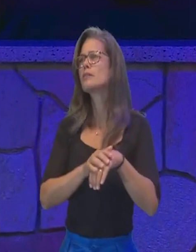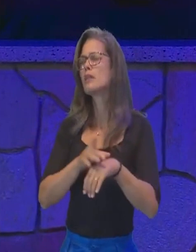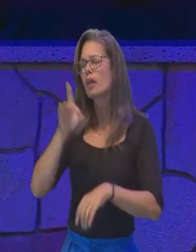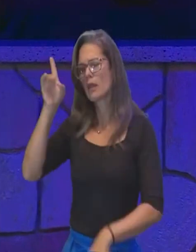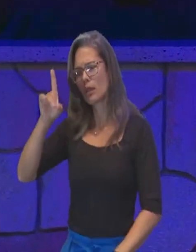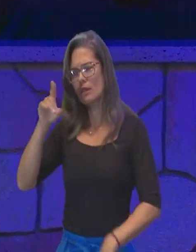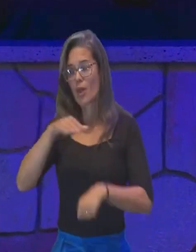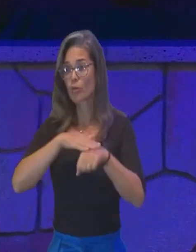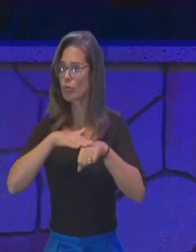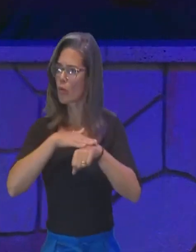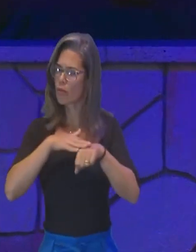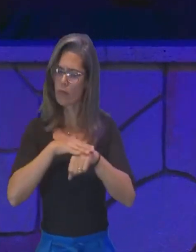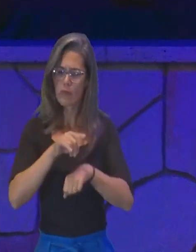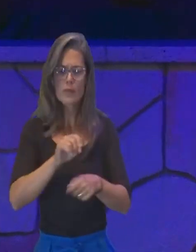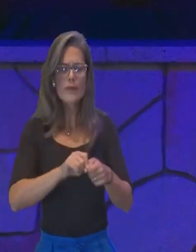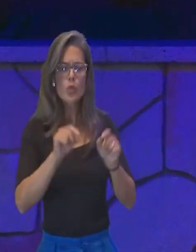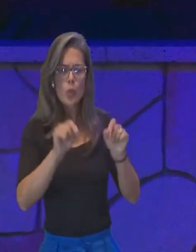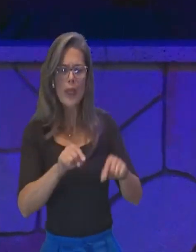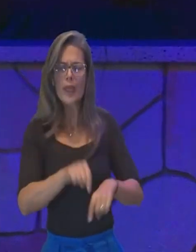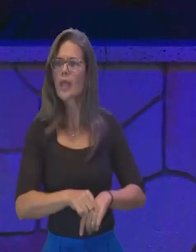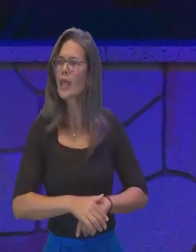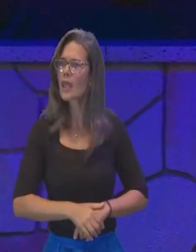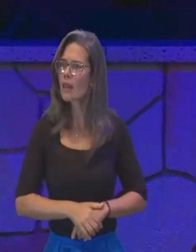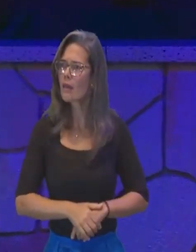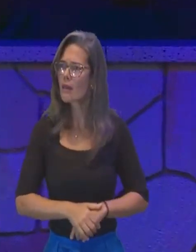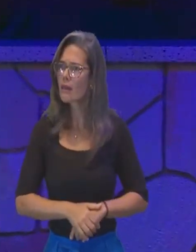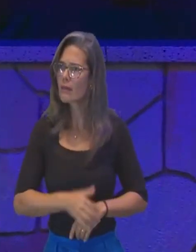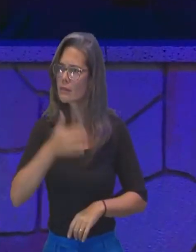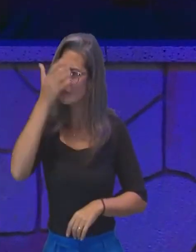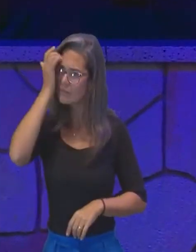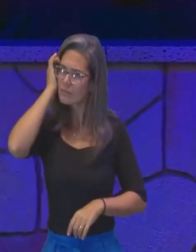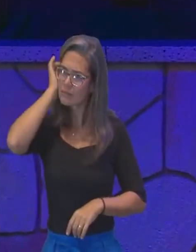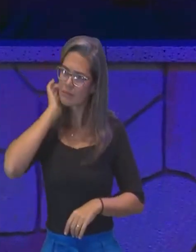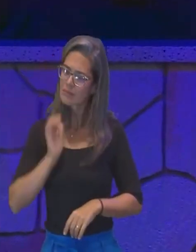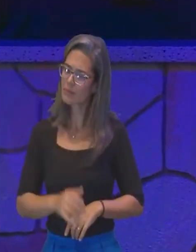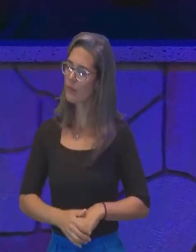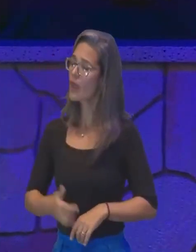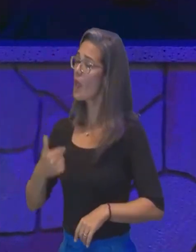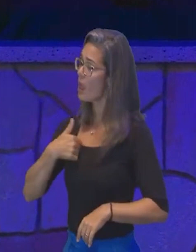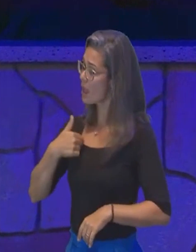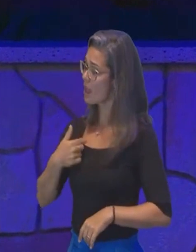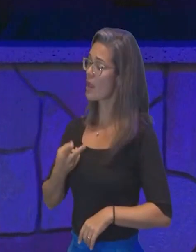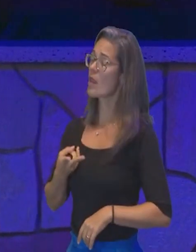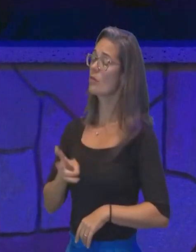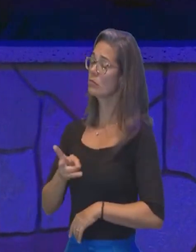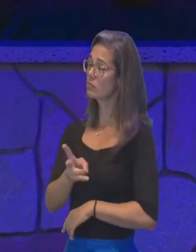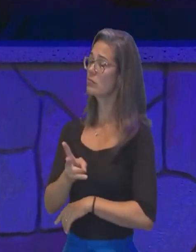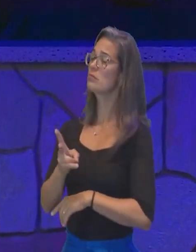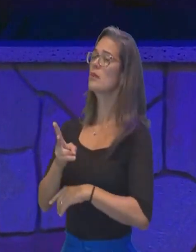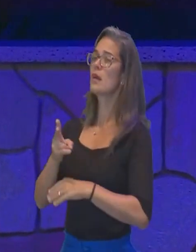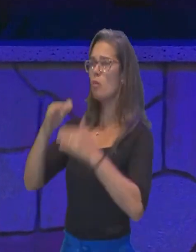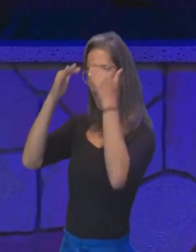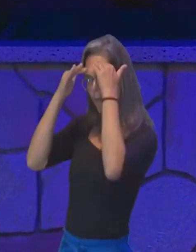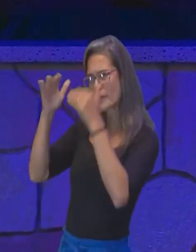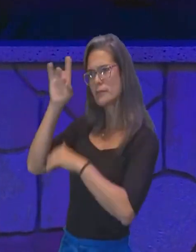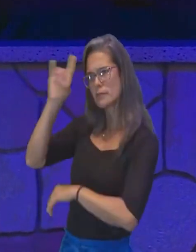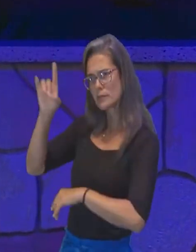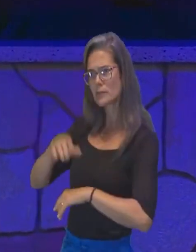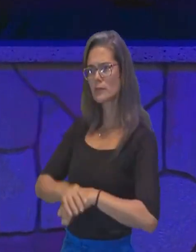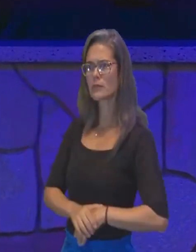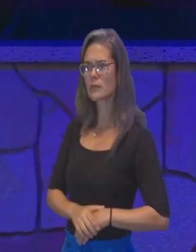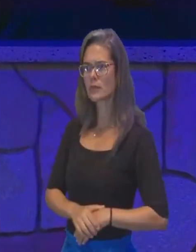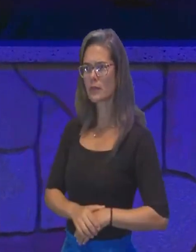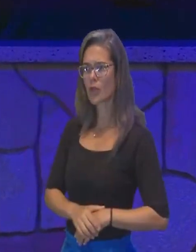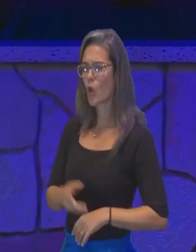Elias? E ele respondeu: tenho sido zeloso pelo Senhor, Deus dos exércitos, porque os filhos de Israel deixaram a